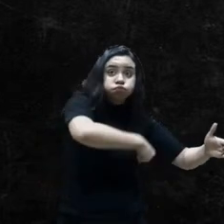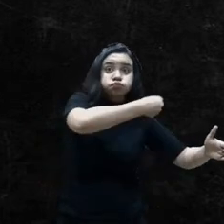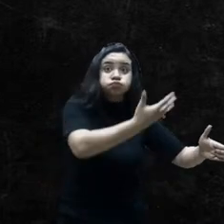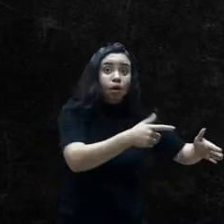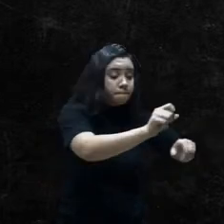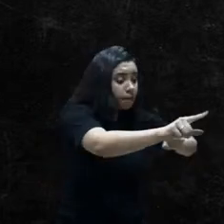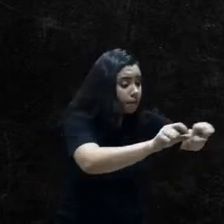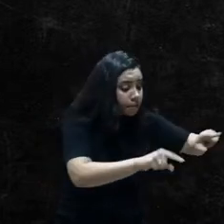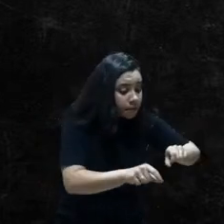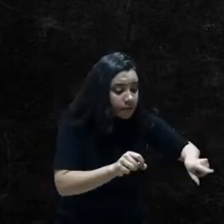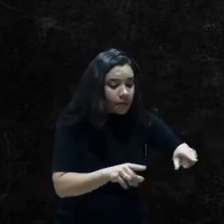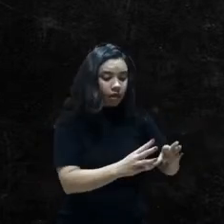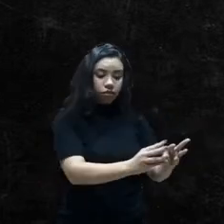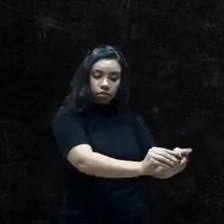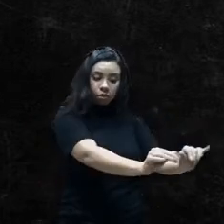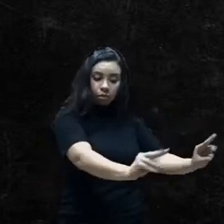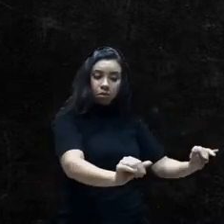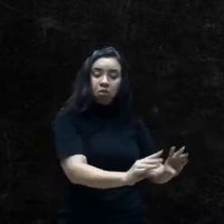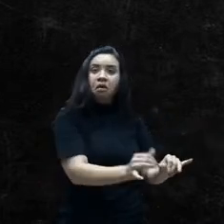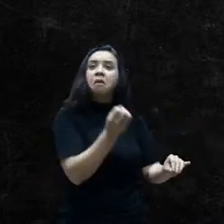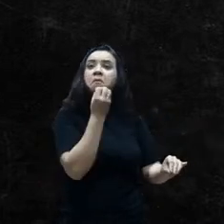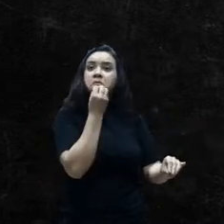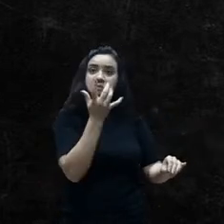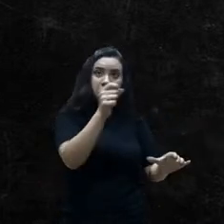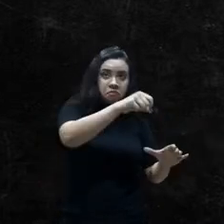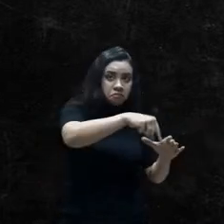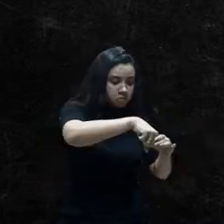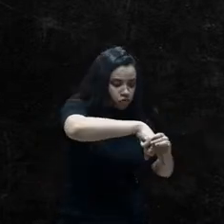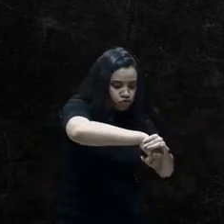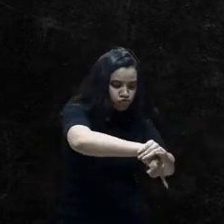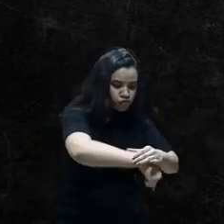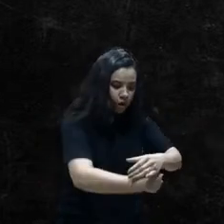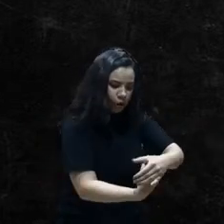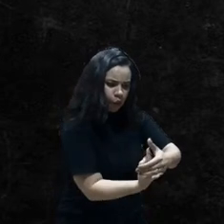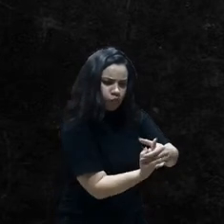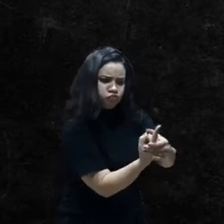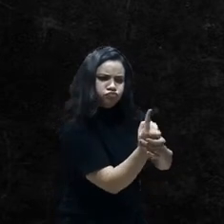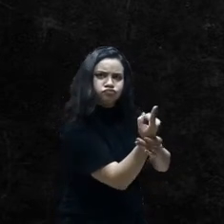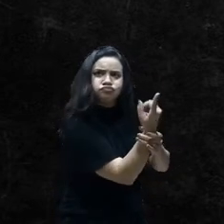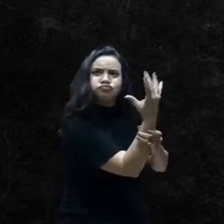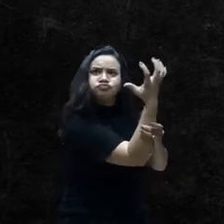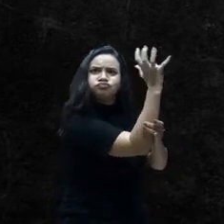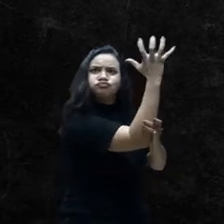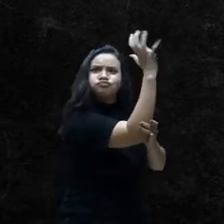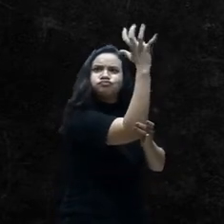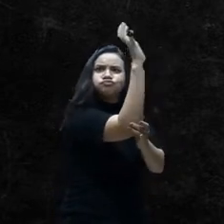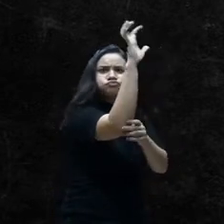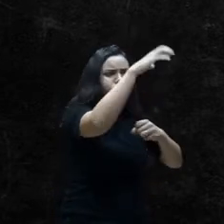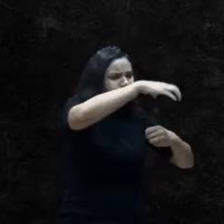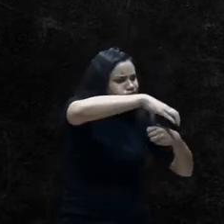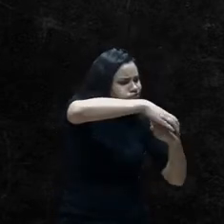em terra boa, cresceu e produziu de 100 por 1.